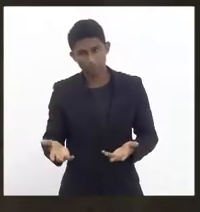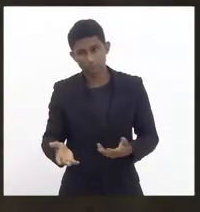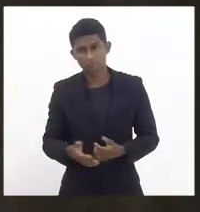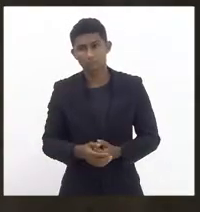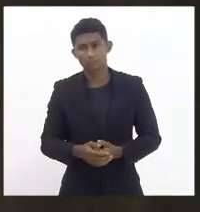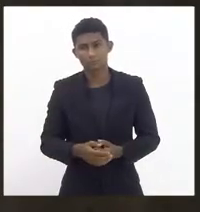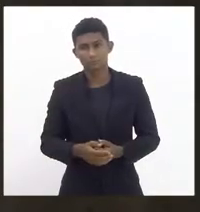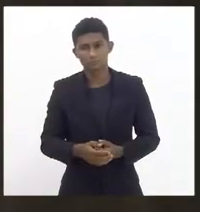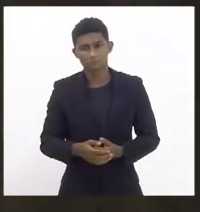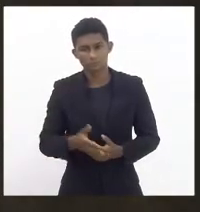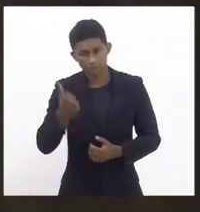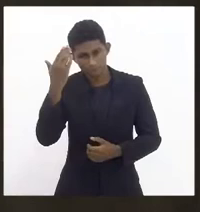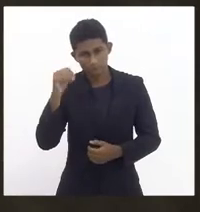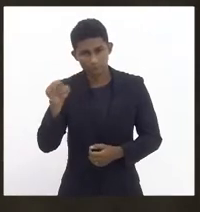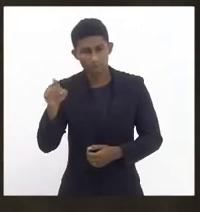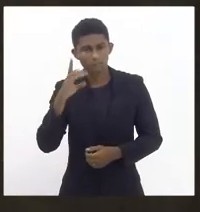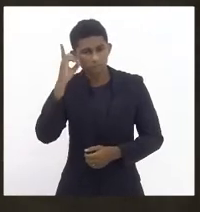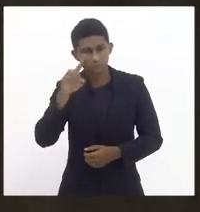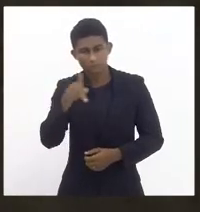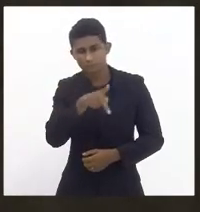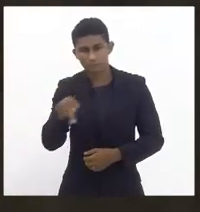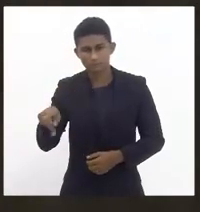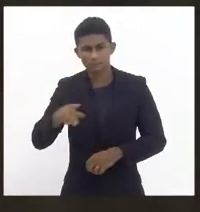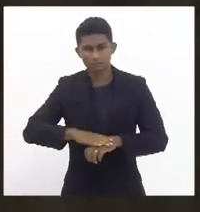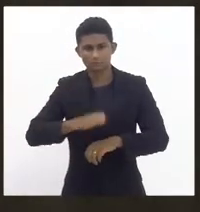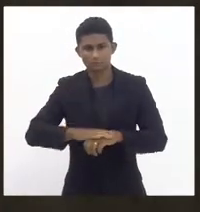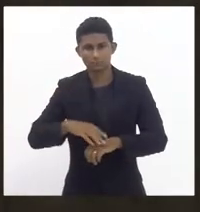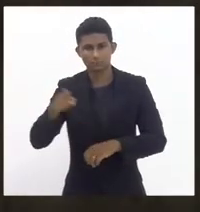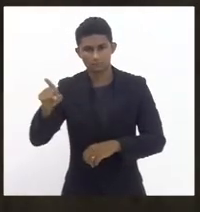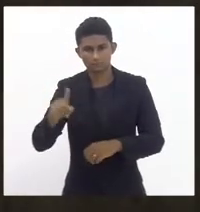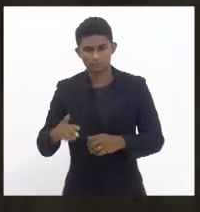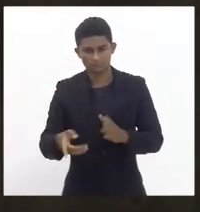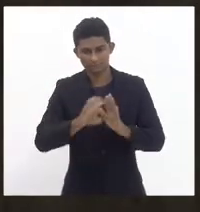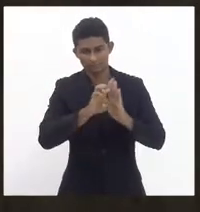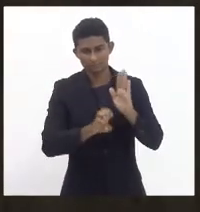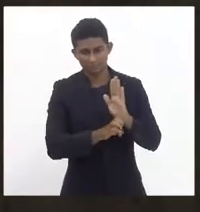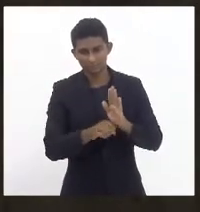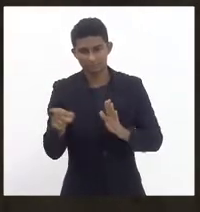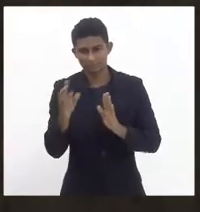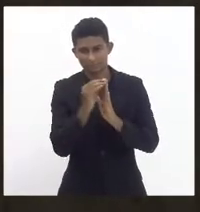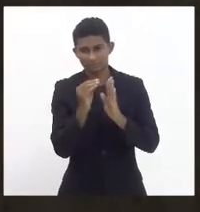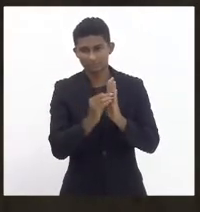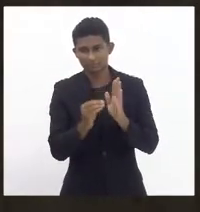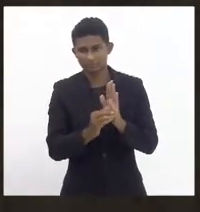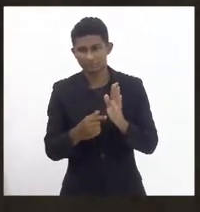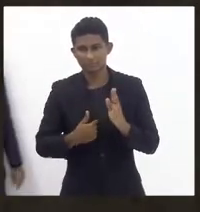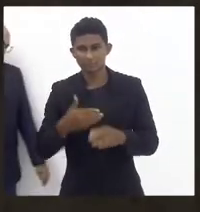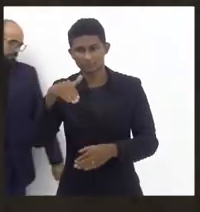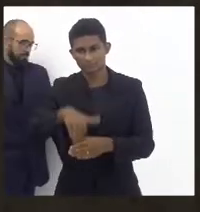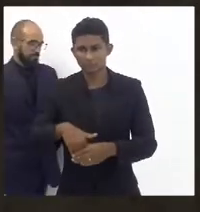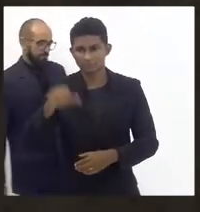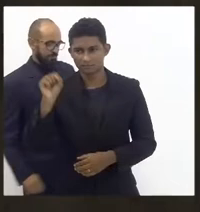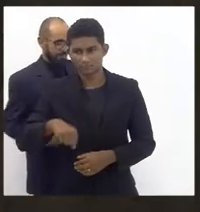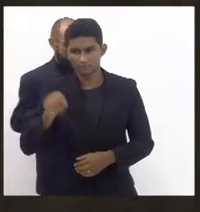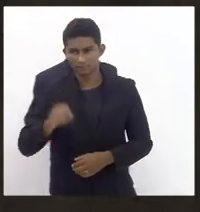que o deputado Presidente autor das emendas Eu voto favorável